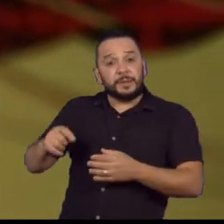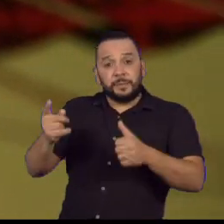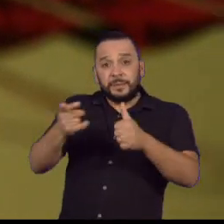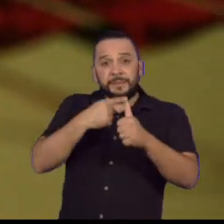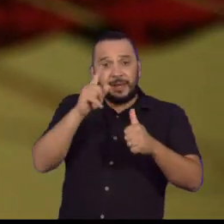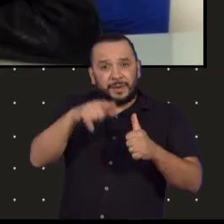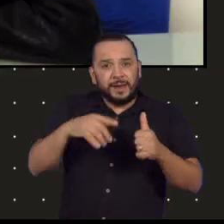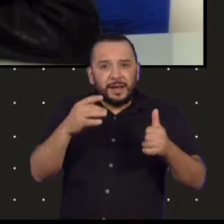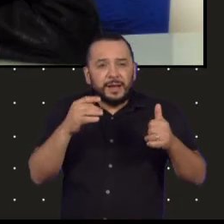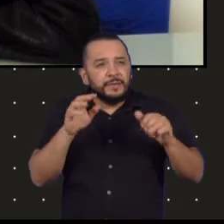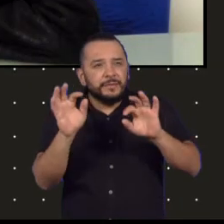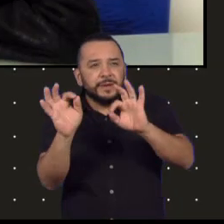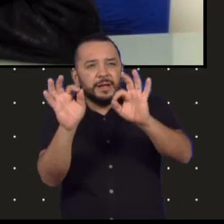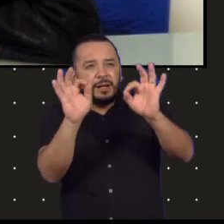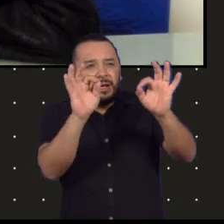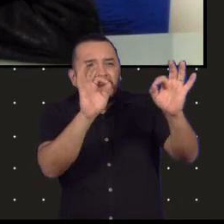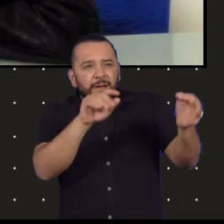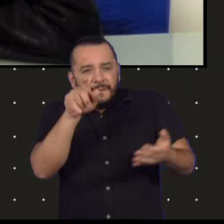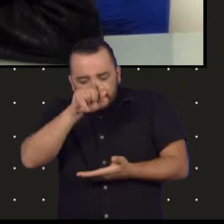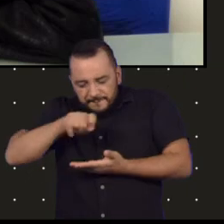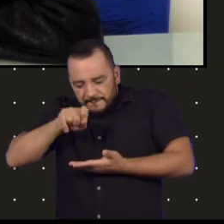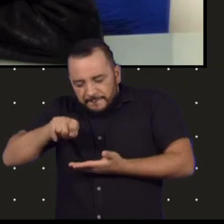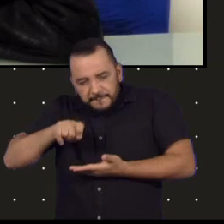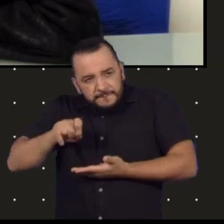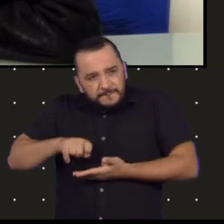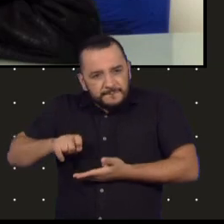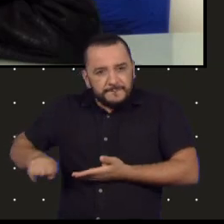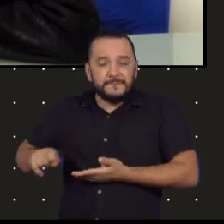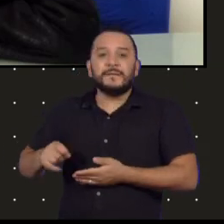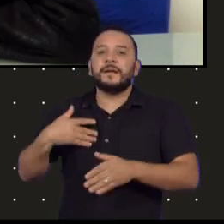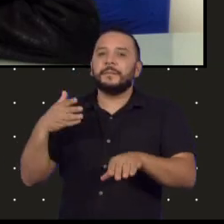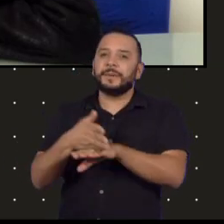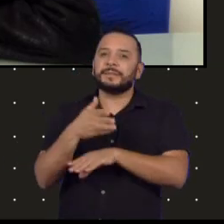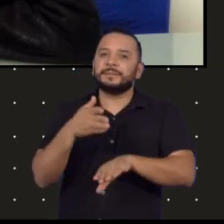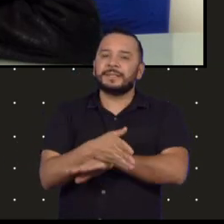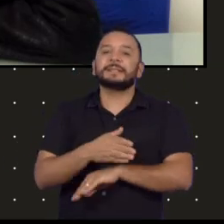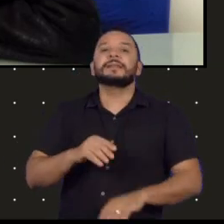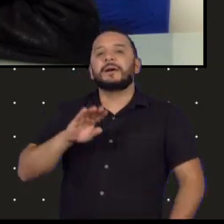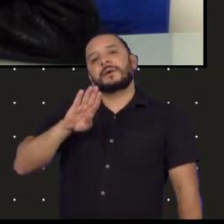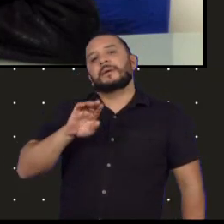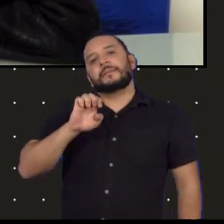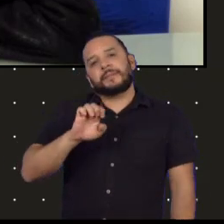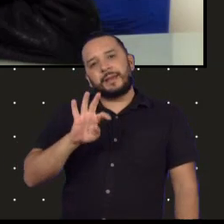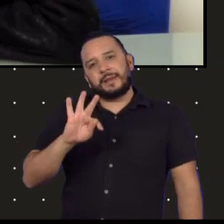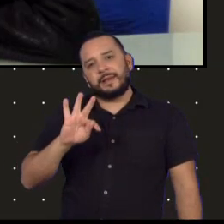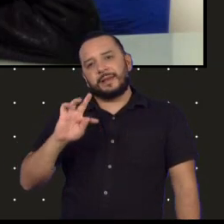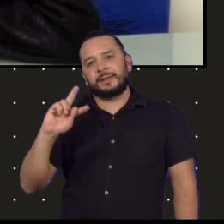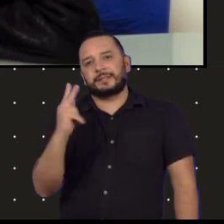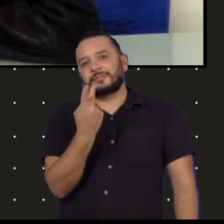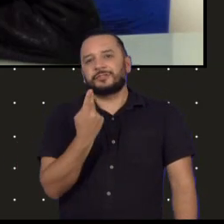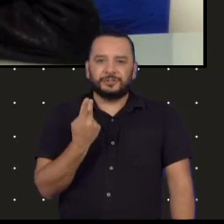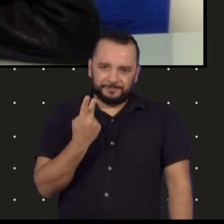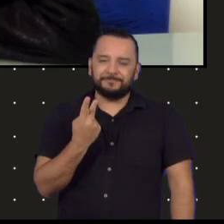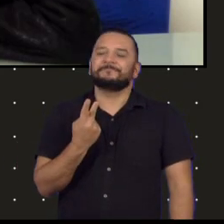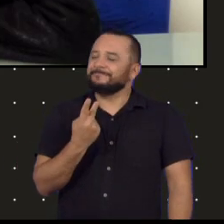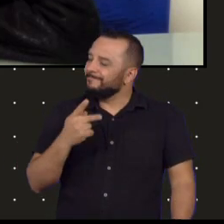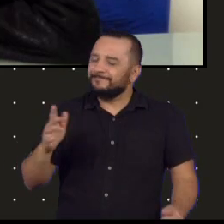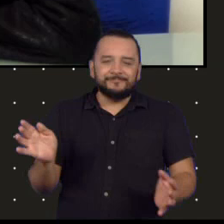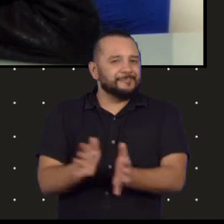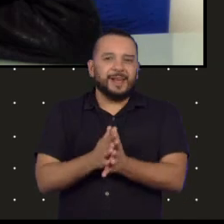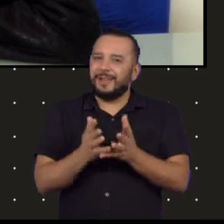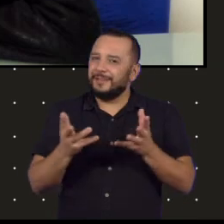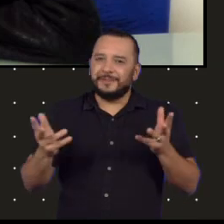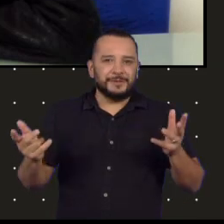da Beth nesse projeto foi algo de incrível. Ela entrava em cena nos ensaios